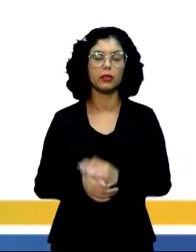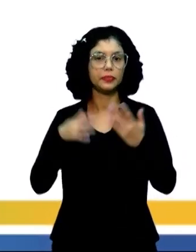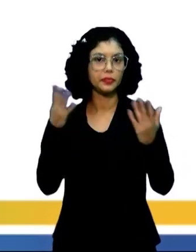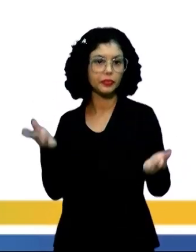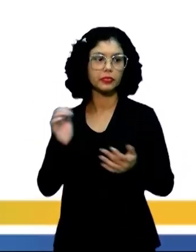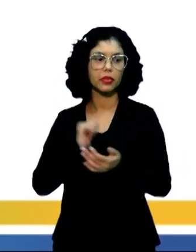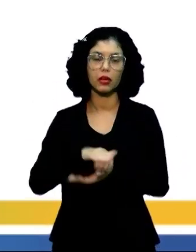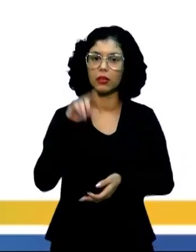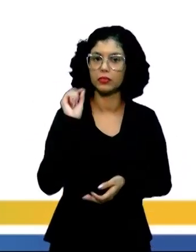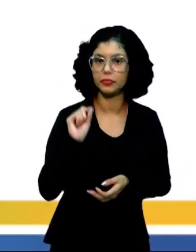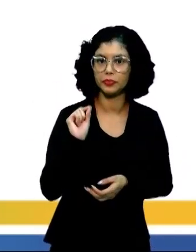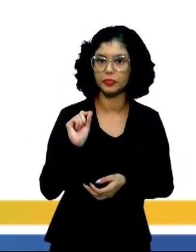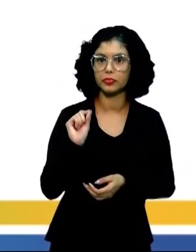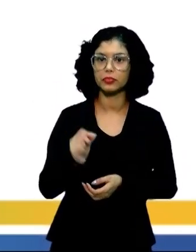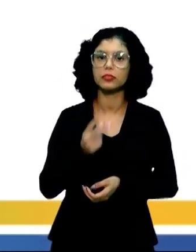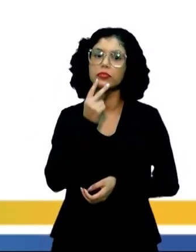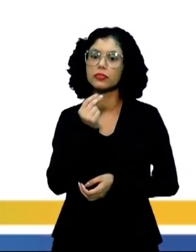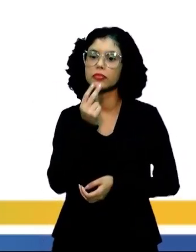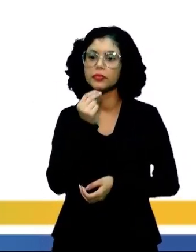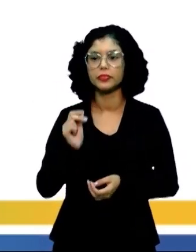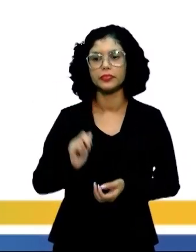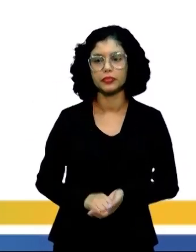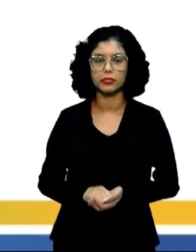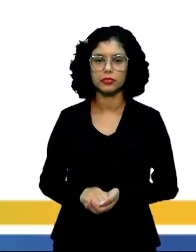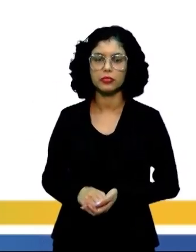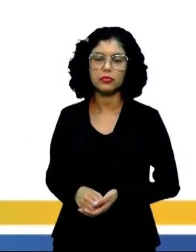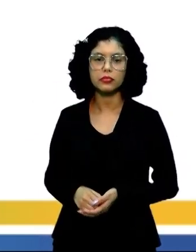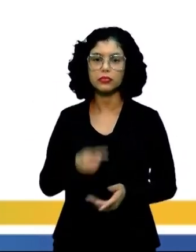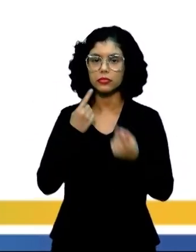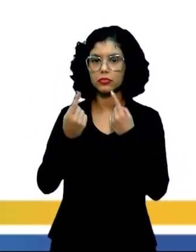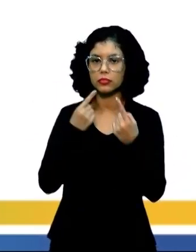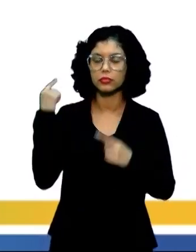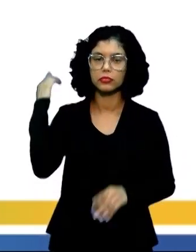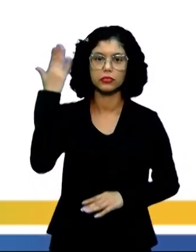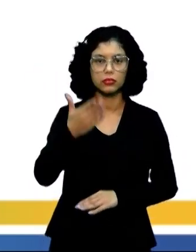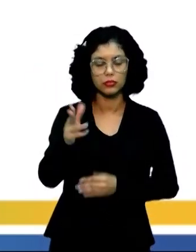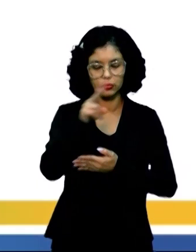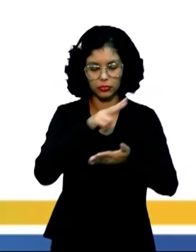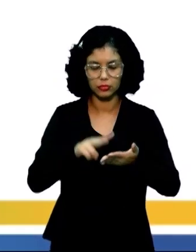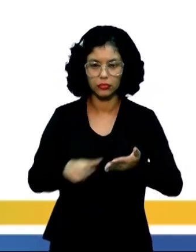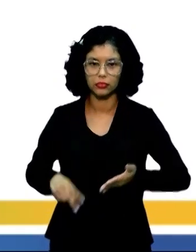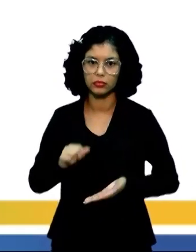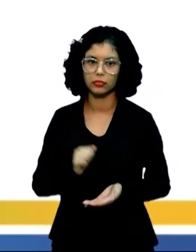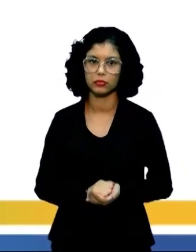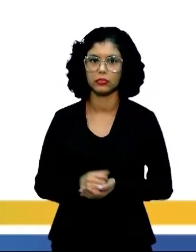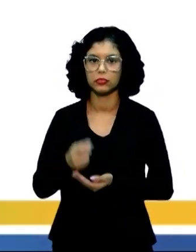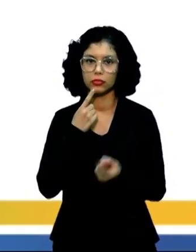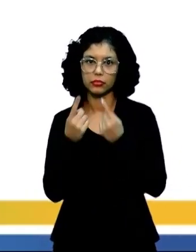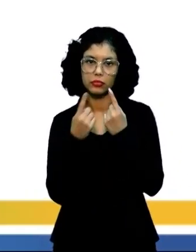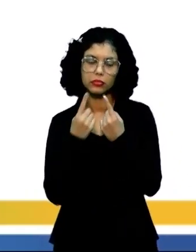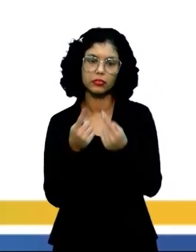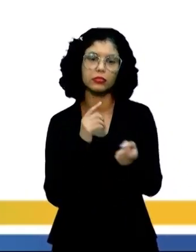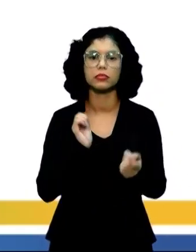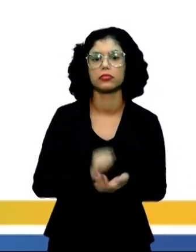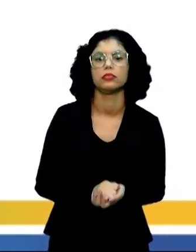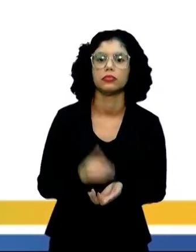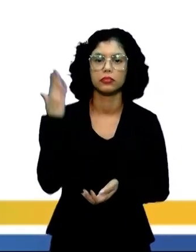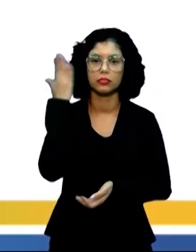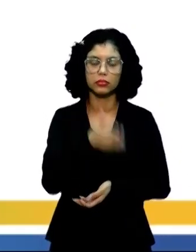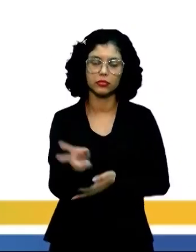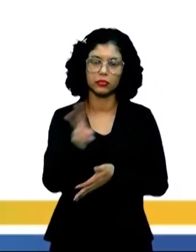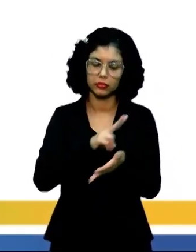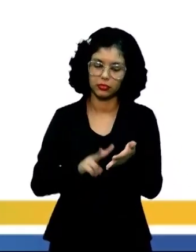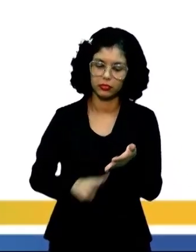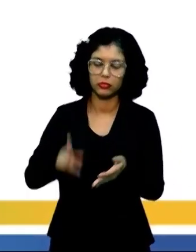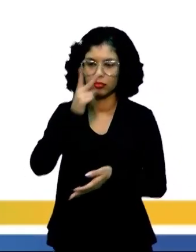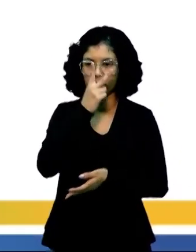Vamos lá, o que é o estilo machadiano? A gente tem o diálogo direto com o leitor. Esse diálogo direto com o leitor,